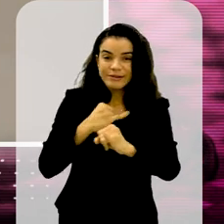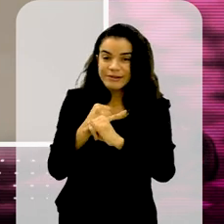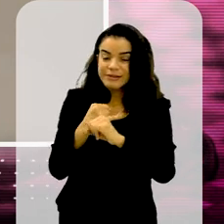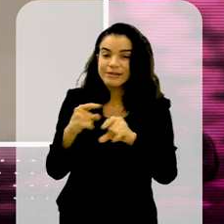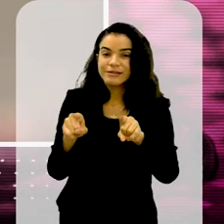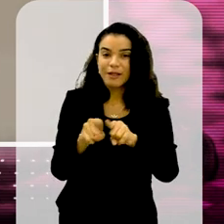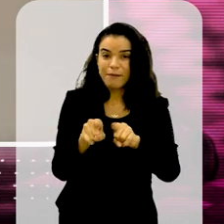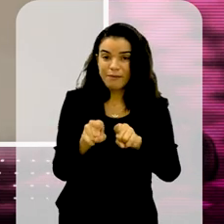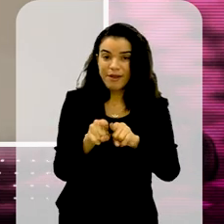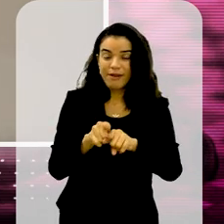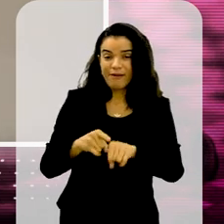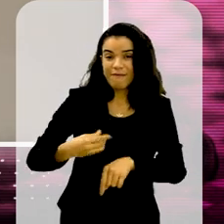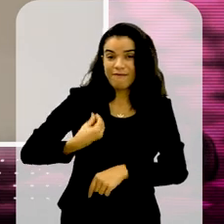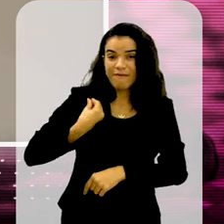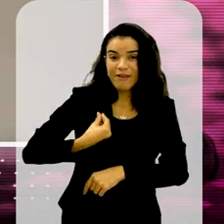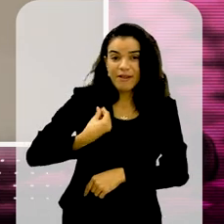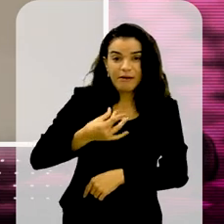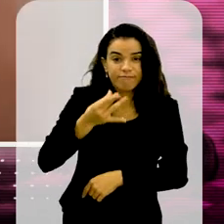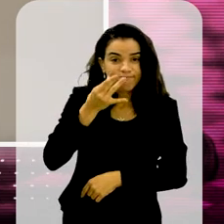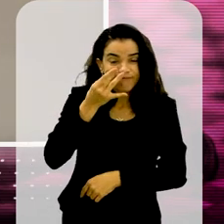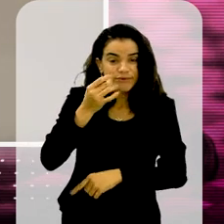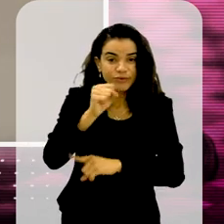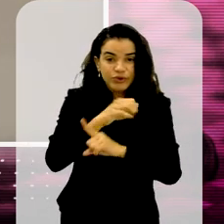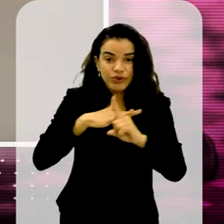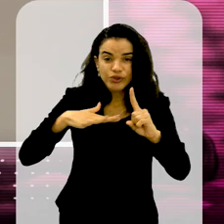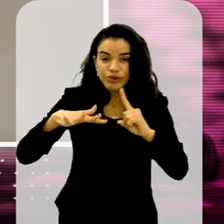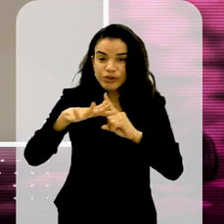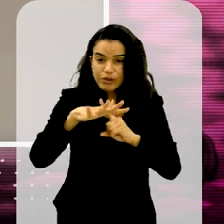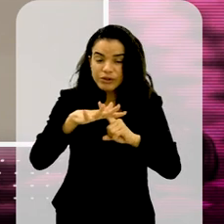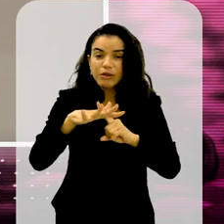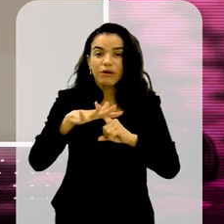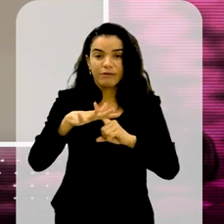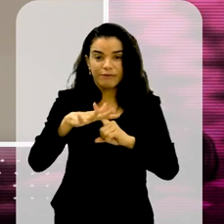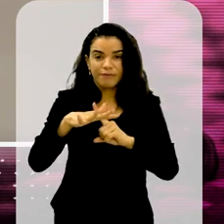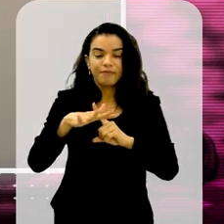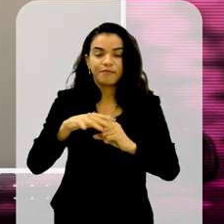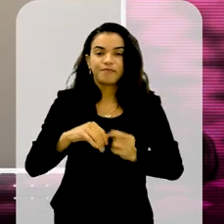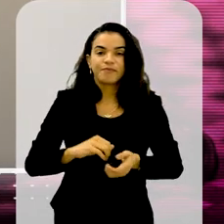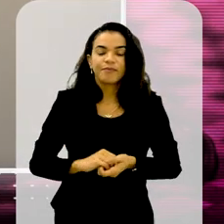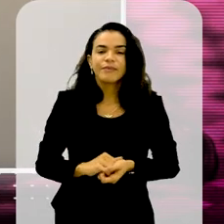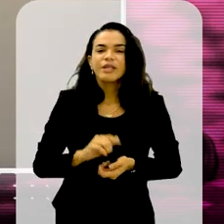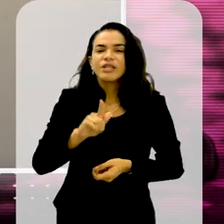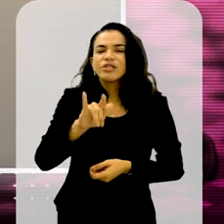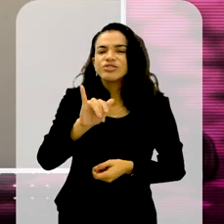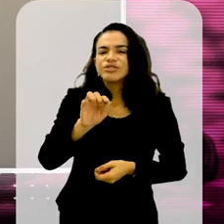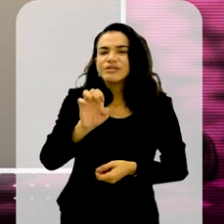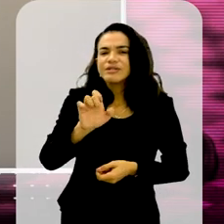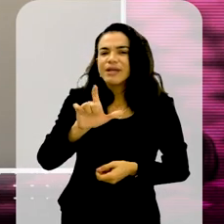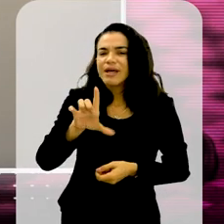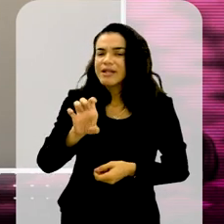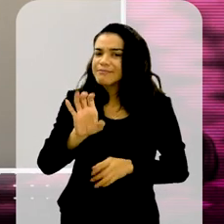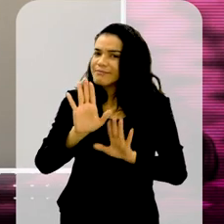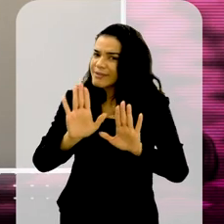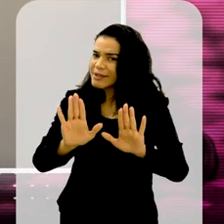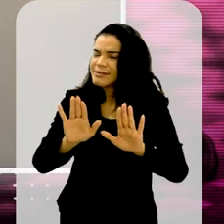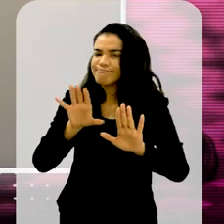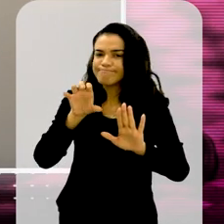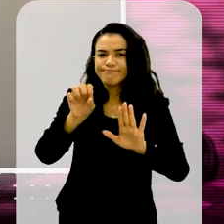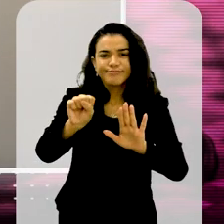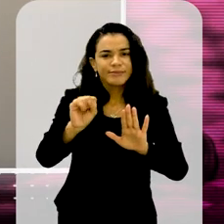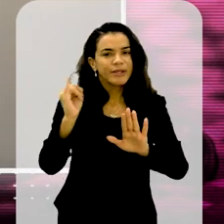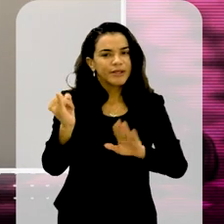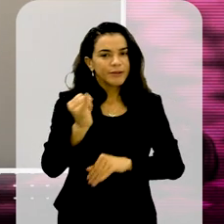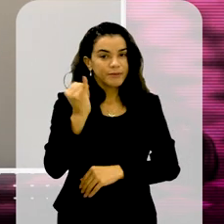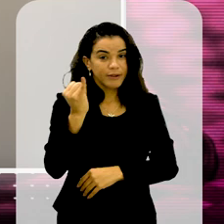e também fora dela, porque os reflexos, eles também são externalizados aí. Gisele, mas aí também é um ponto muito